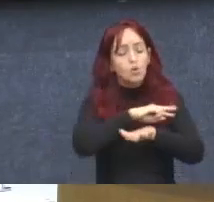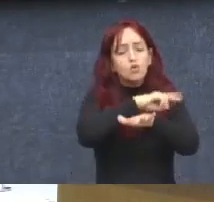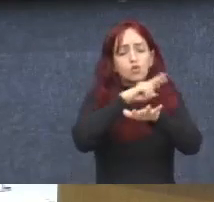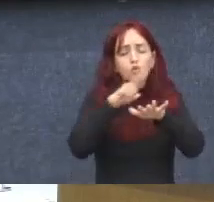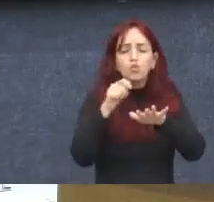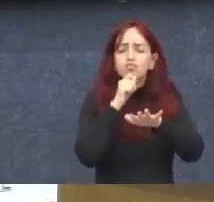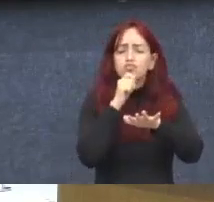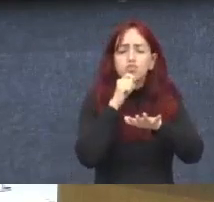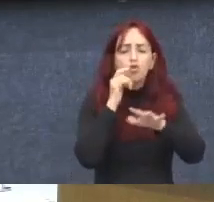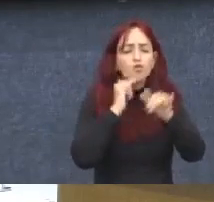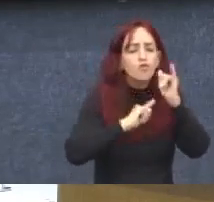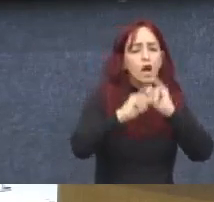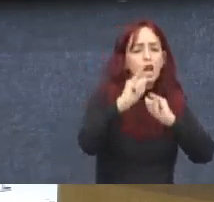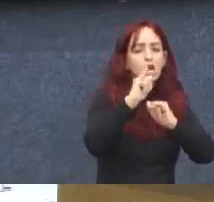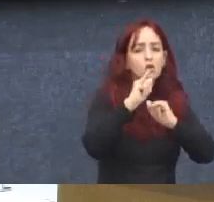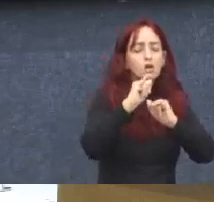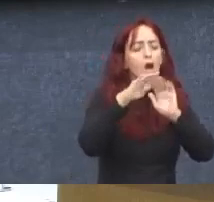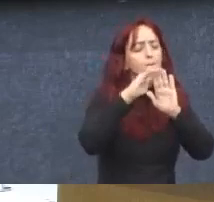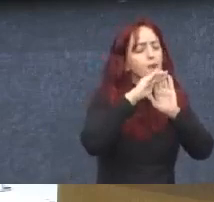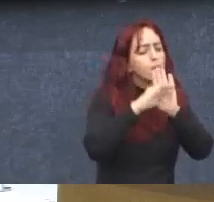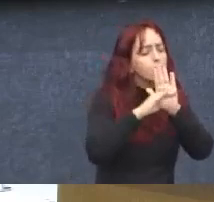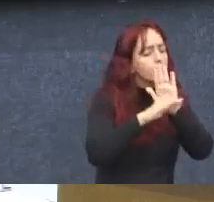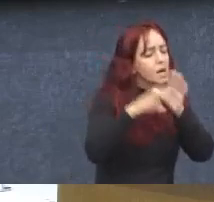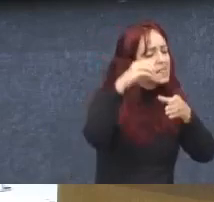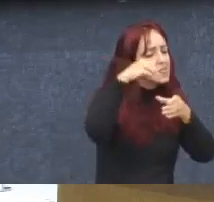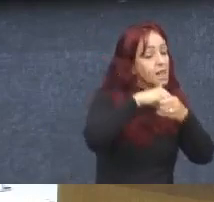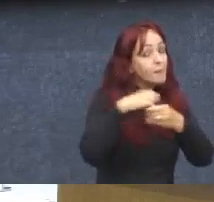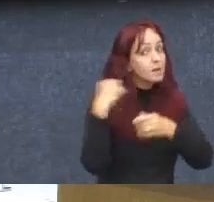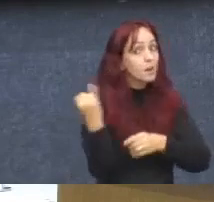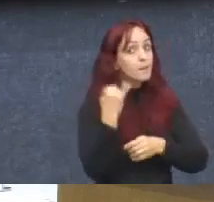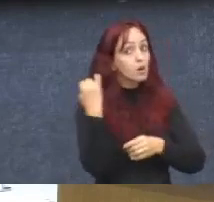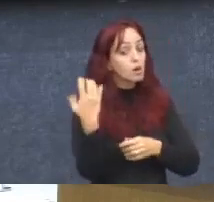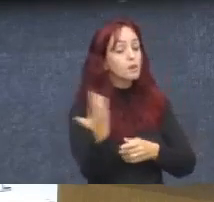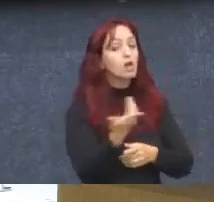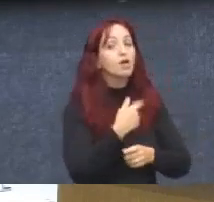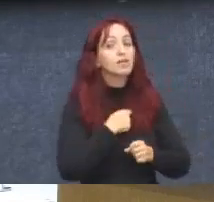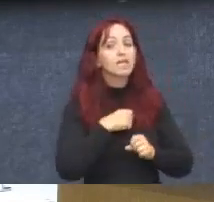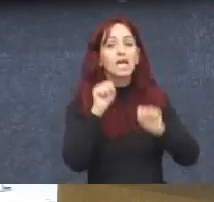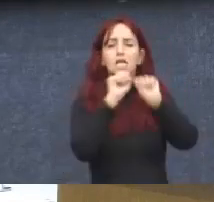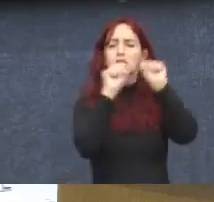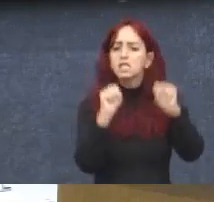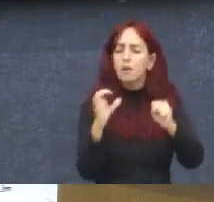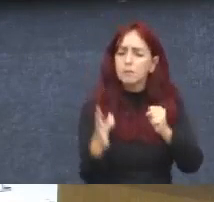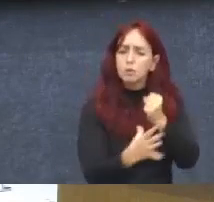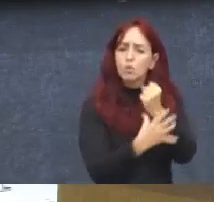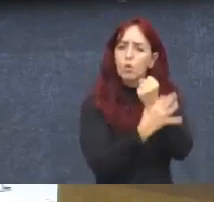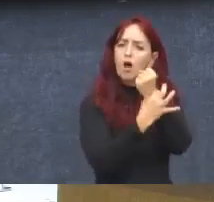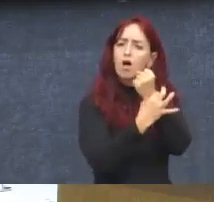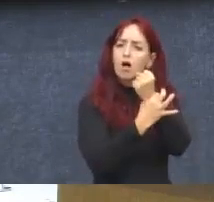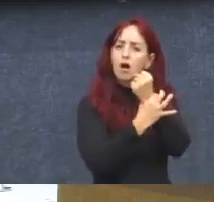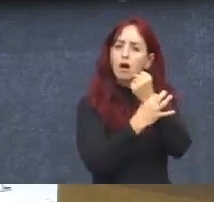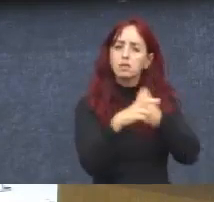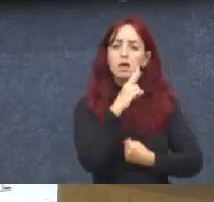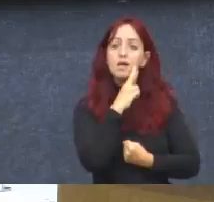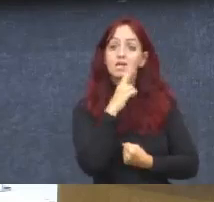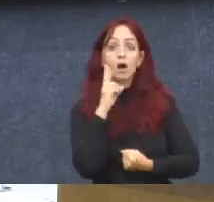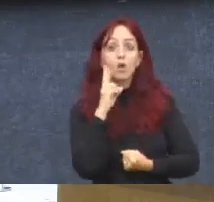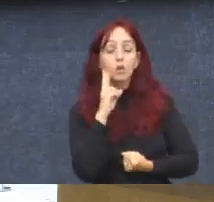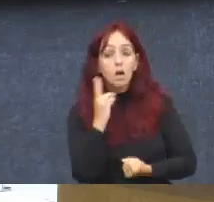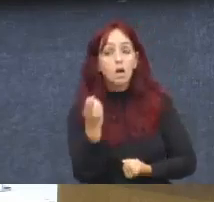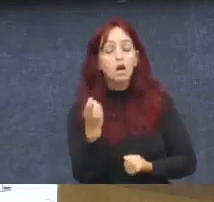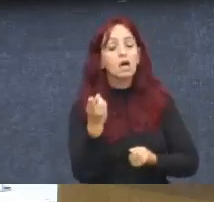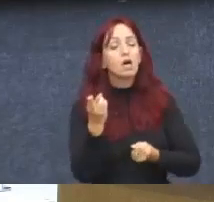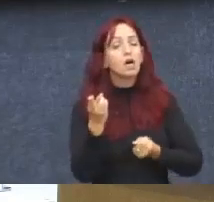aqui, questões internas mais fundamentais para nós, o sistema de segurança, o restaurante dos